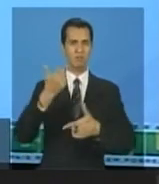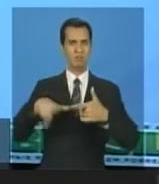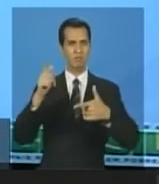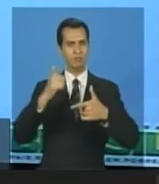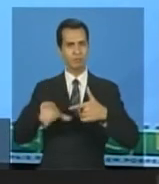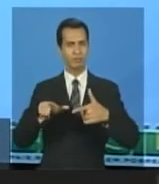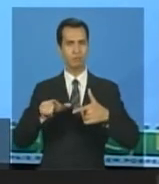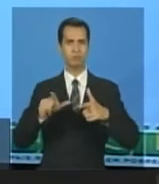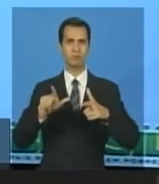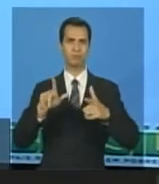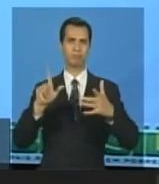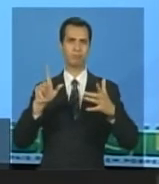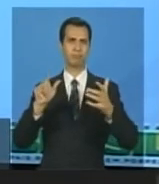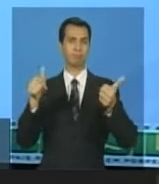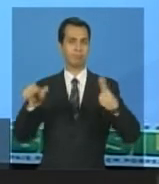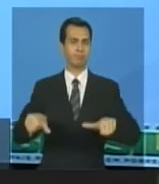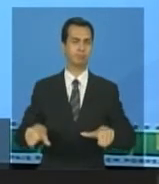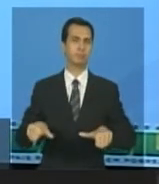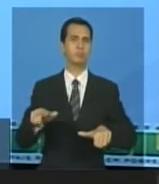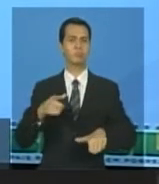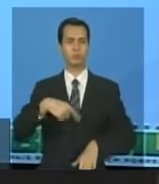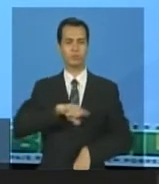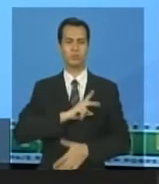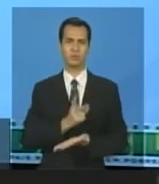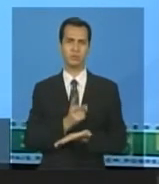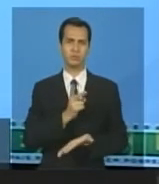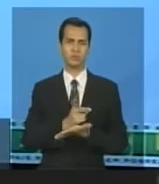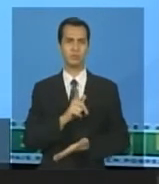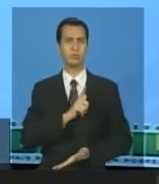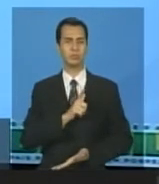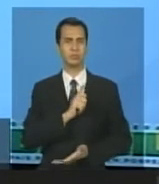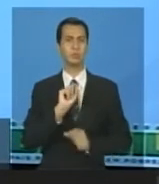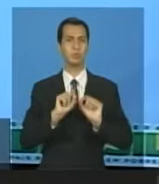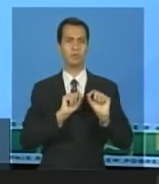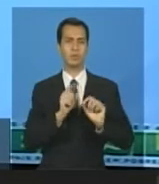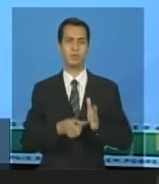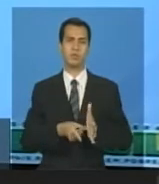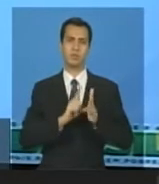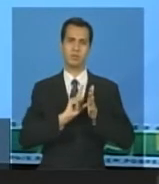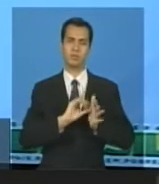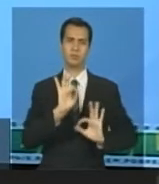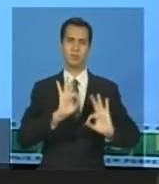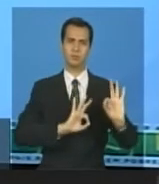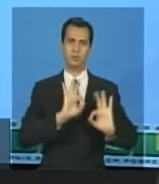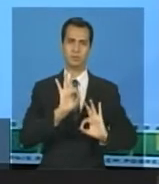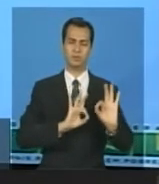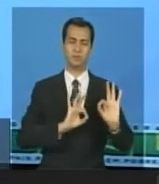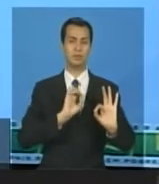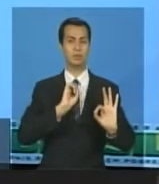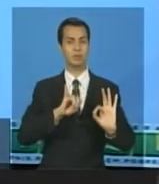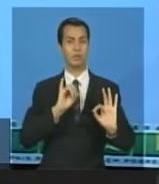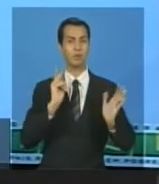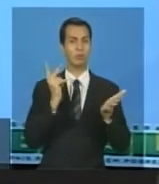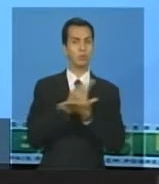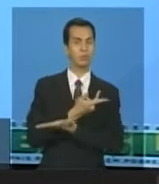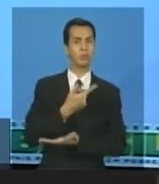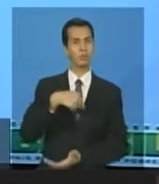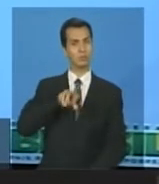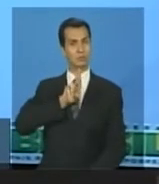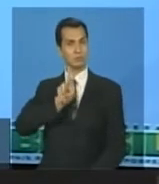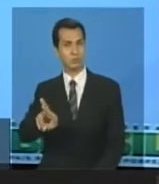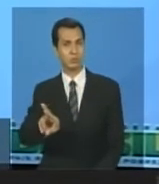temos antes do alerta um período que nós chamamos normalidade que a gente trabalha com planejamento de ações para as ações de resposta